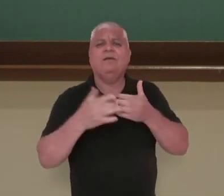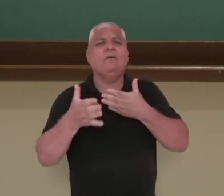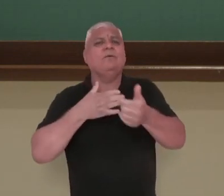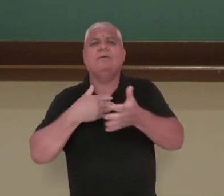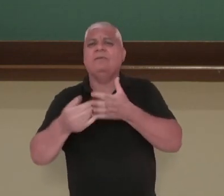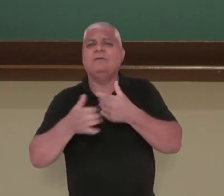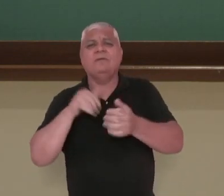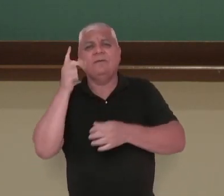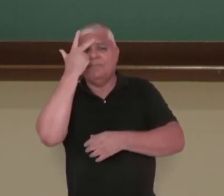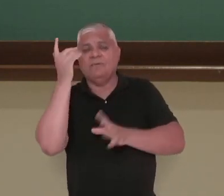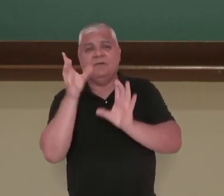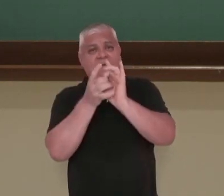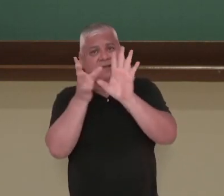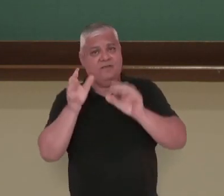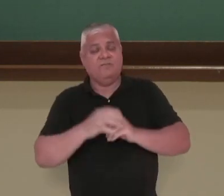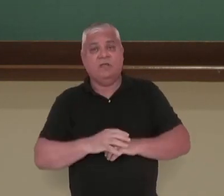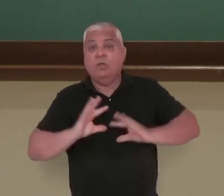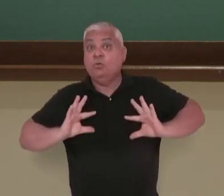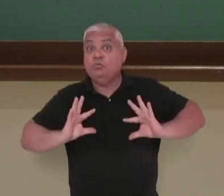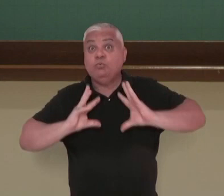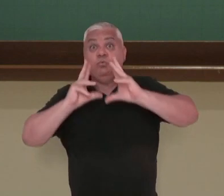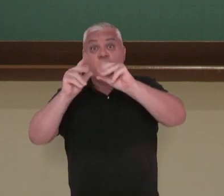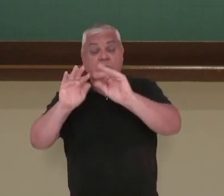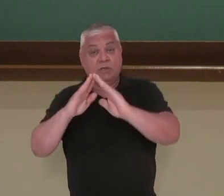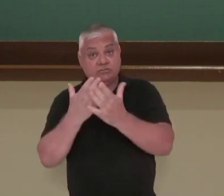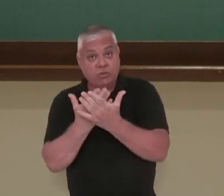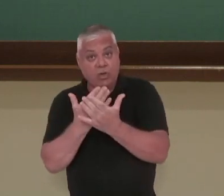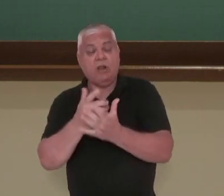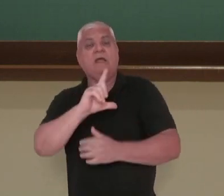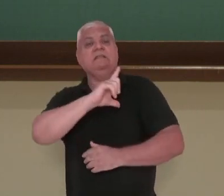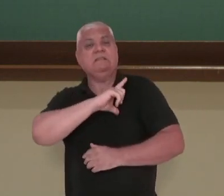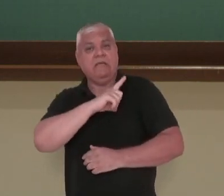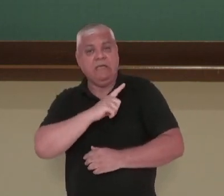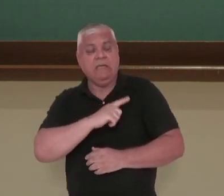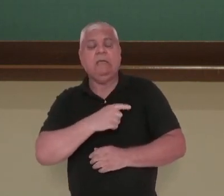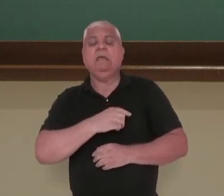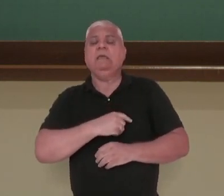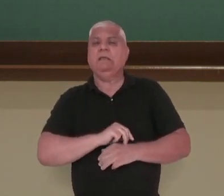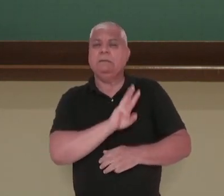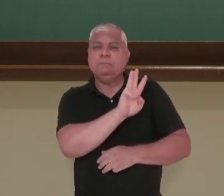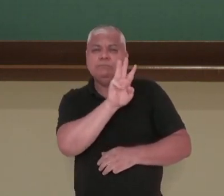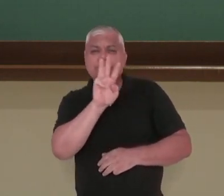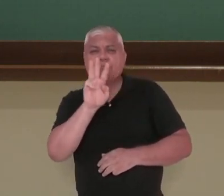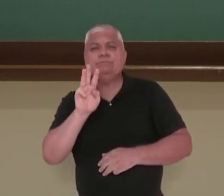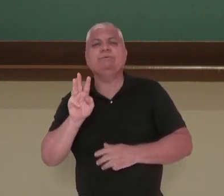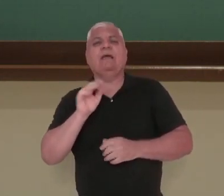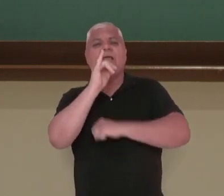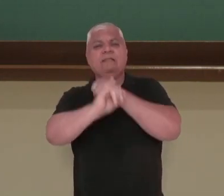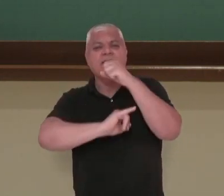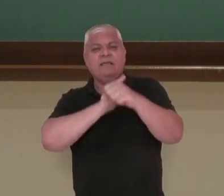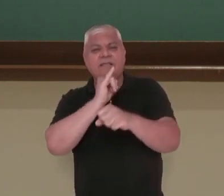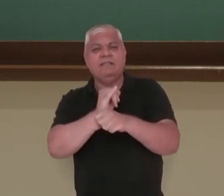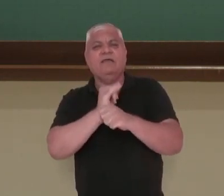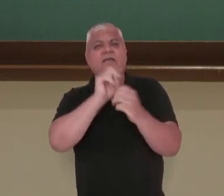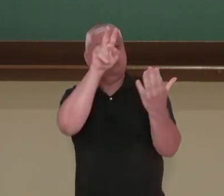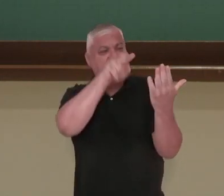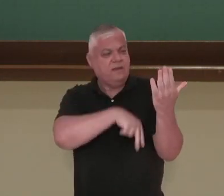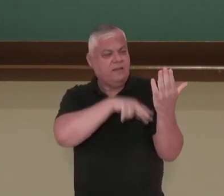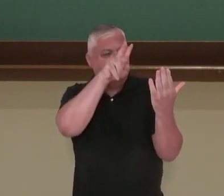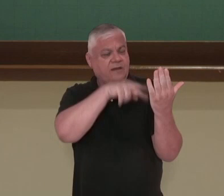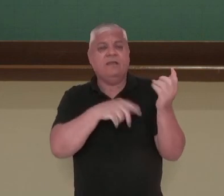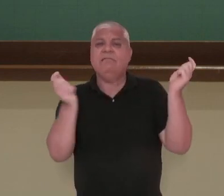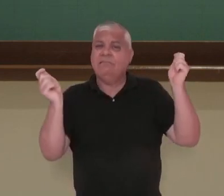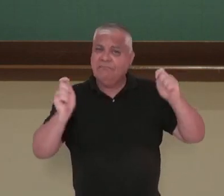todas as escolas têm o seu regimento escolar publicado em seu site na internet, deixando assim muito mais fácil para o aluno e